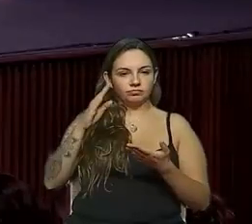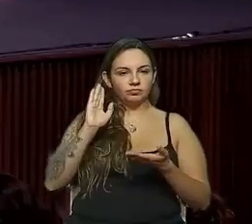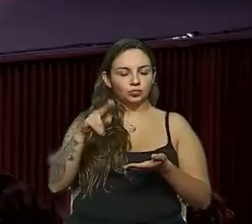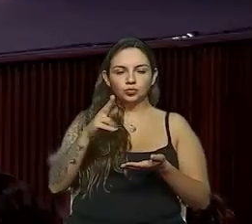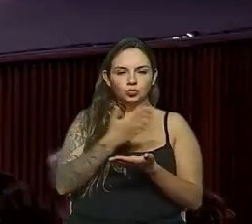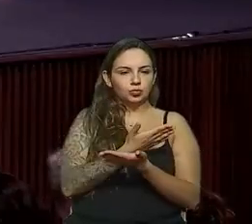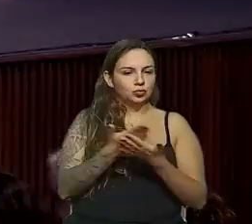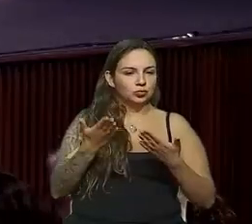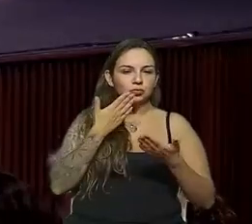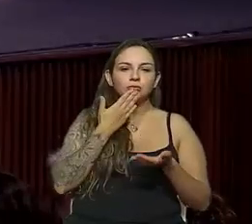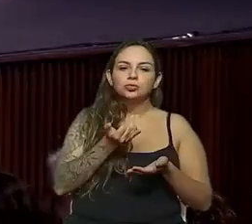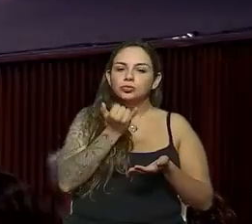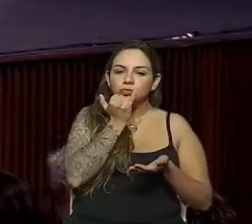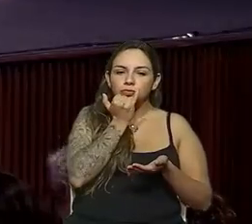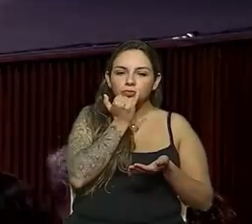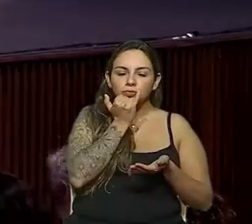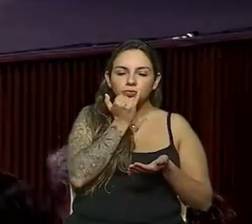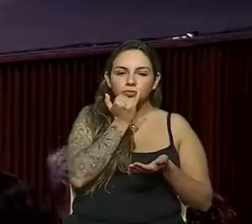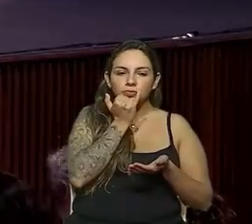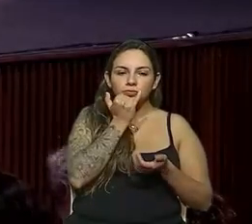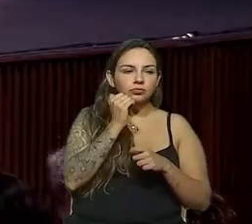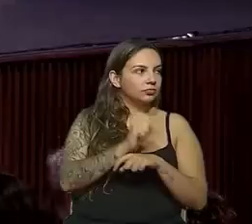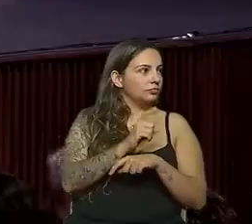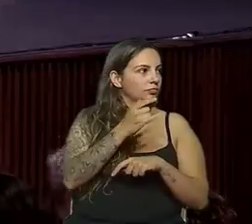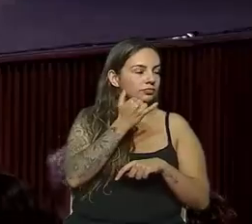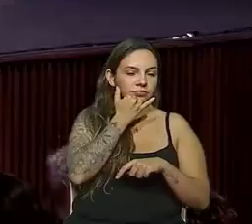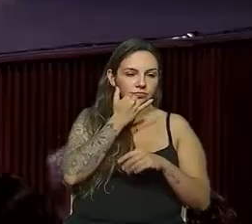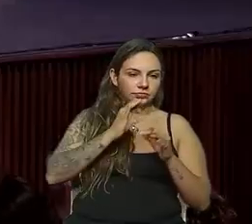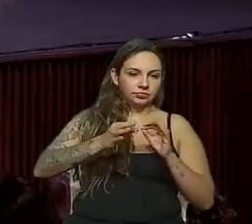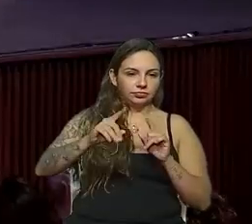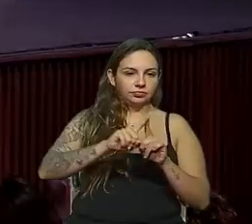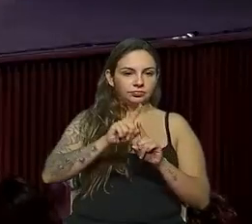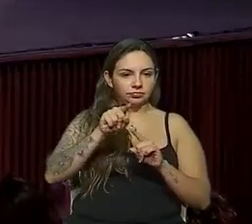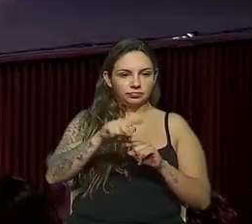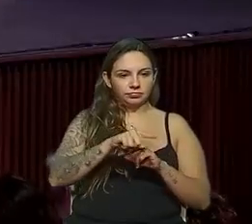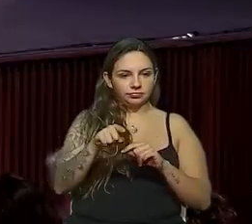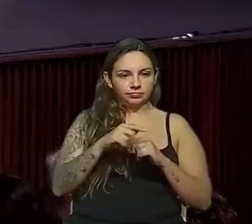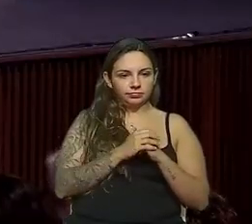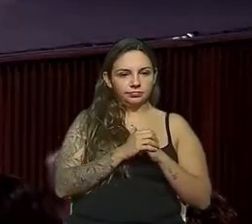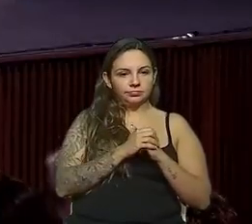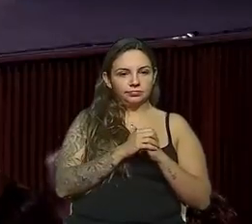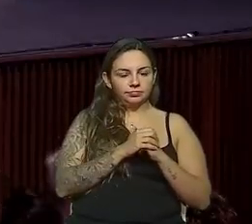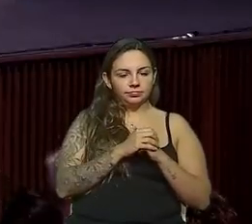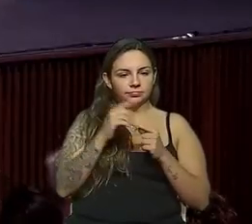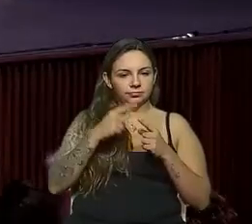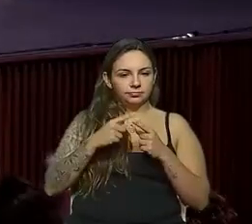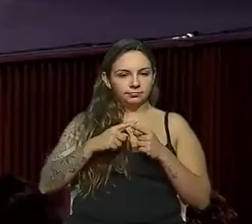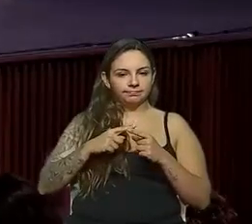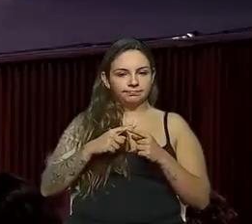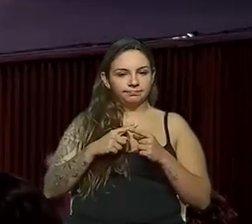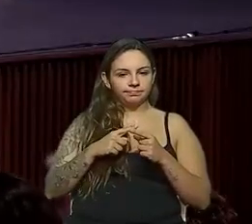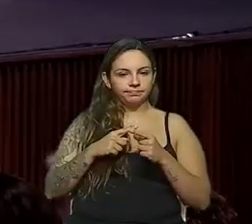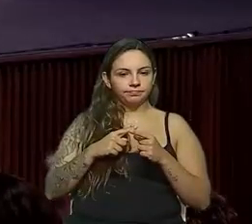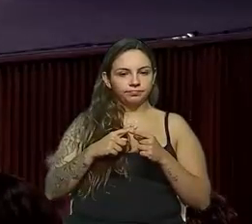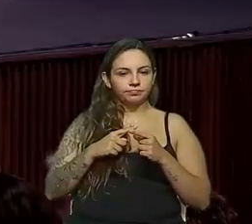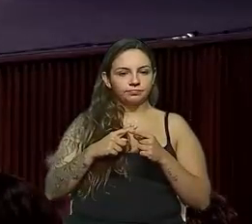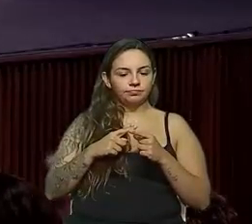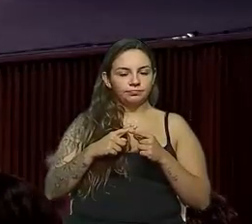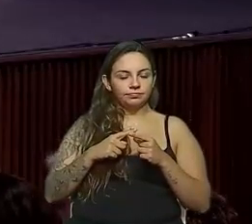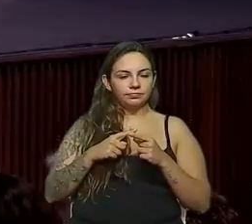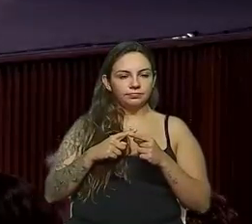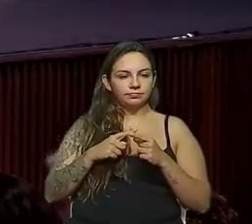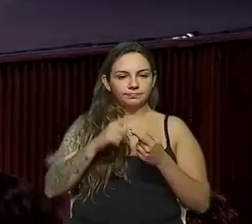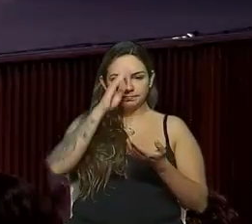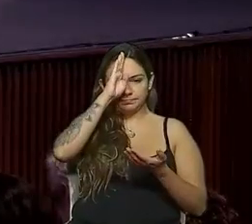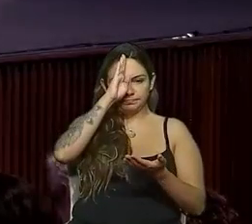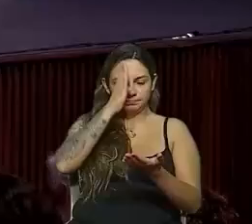havia pedido perdão. Eu espero que esse perdão se estenda também a vocês. Porque a ditadura militar, ela atravessou